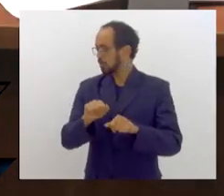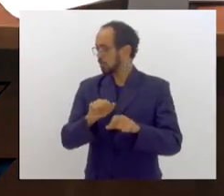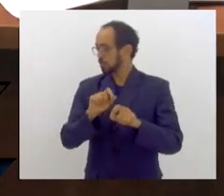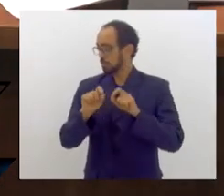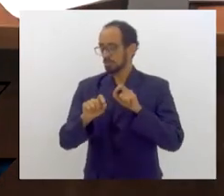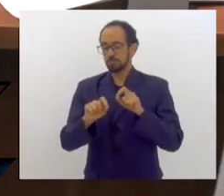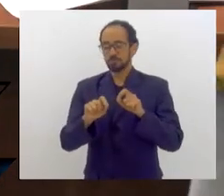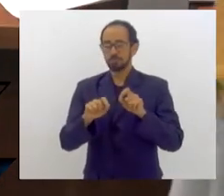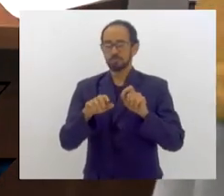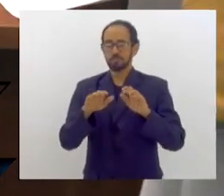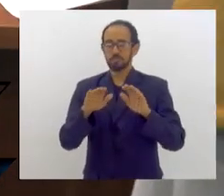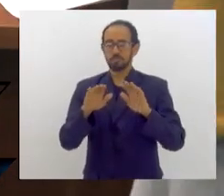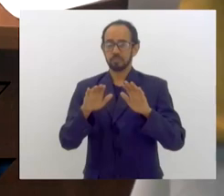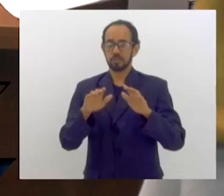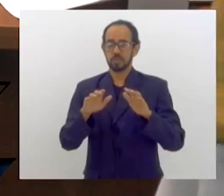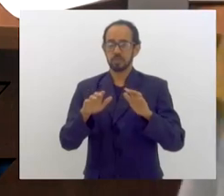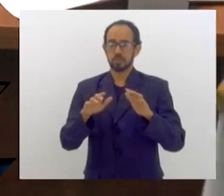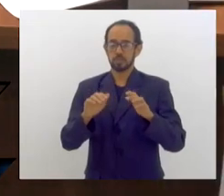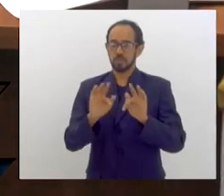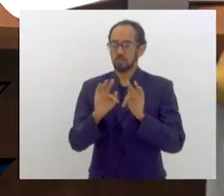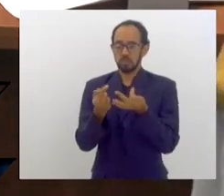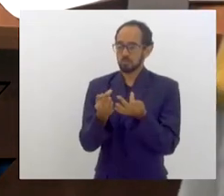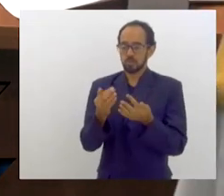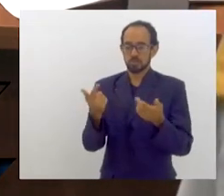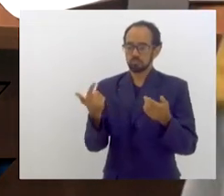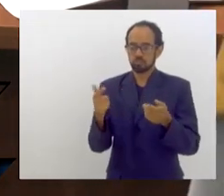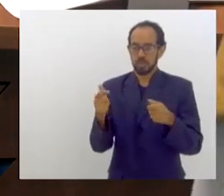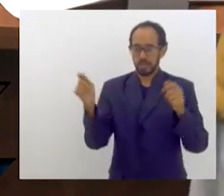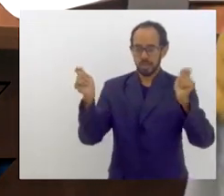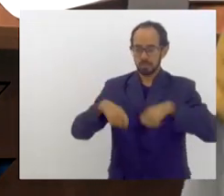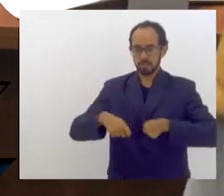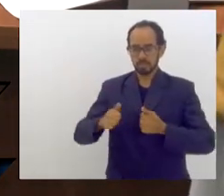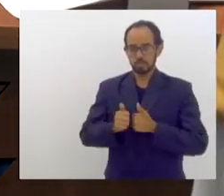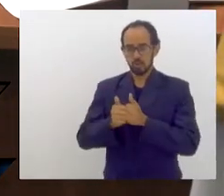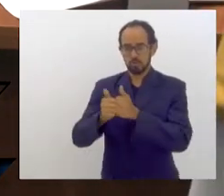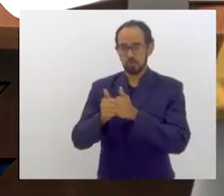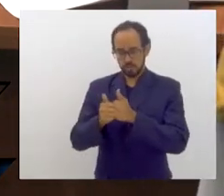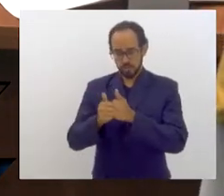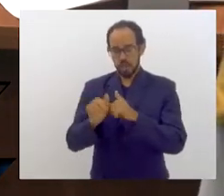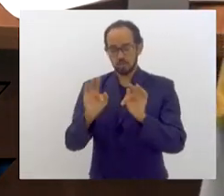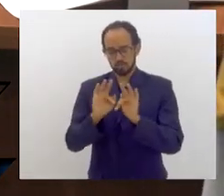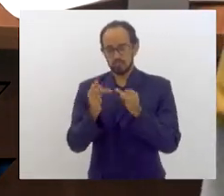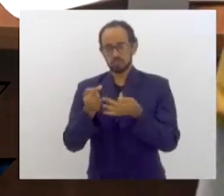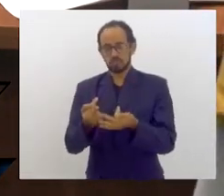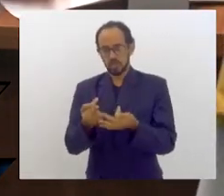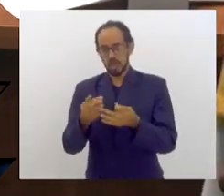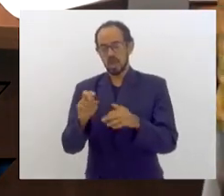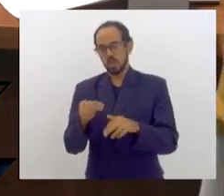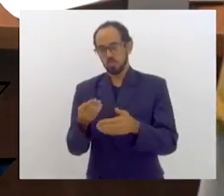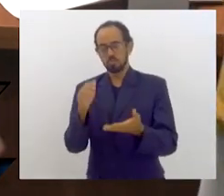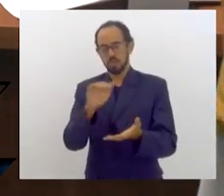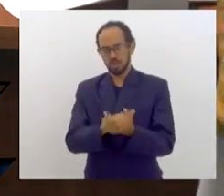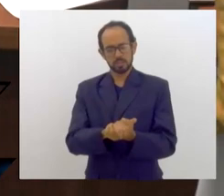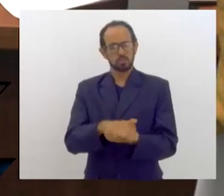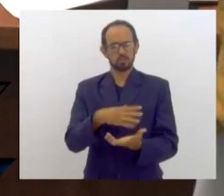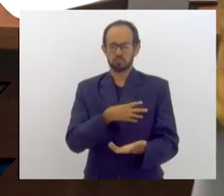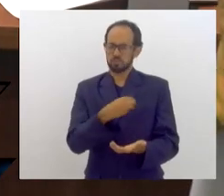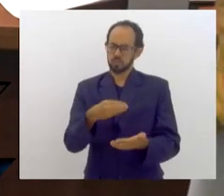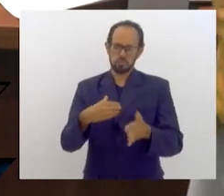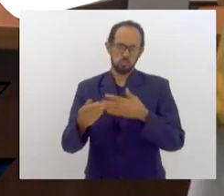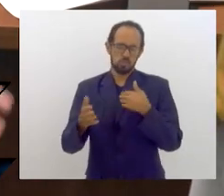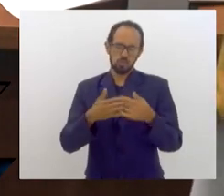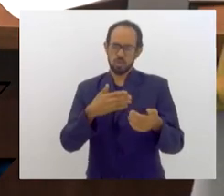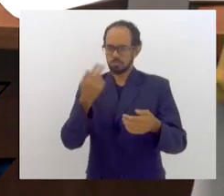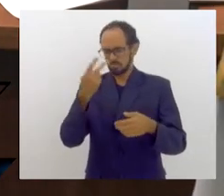e a família fica lá isolada, sem condições de acompanhar o seu parente, o seu marido, o seu filho, quem quer que